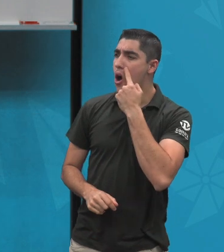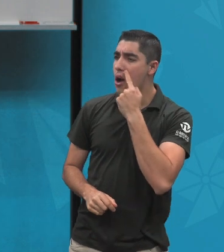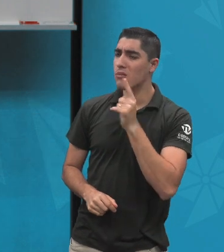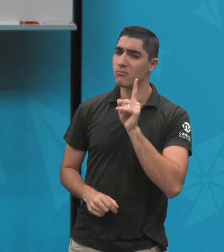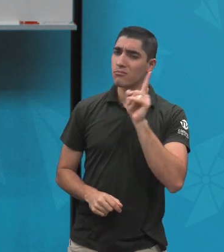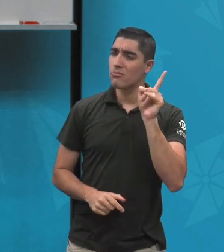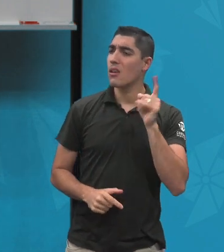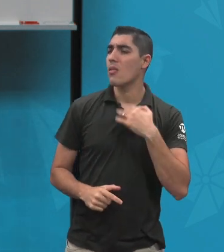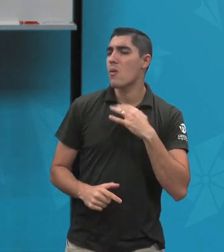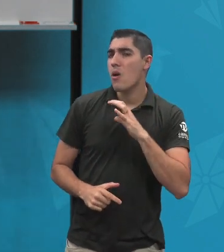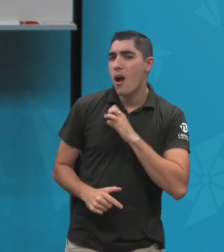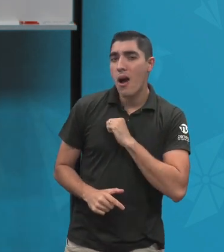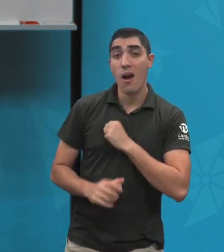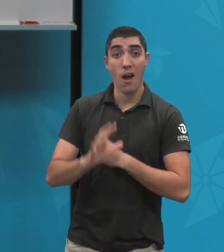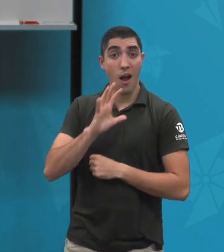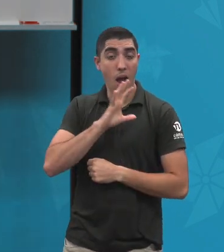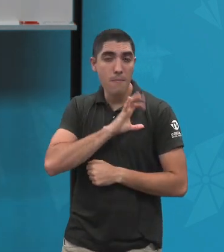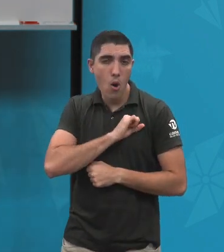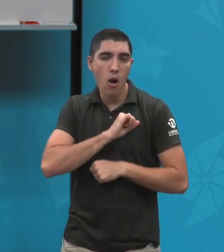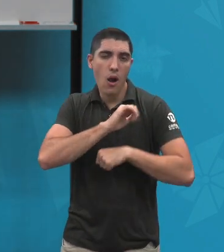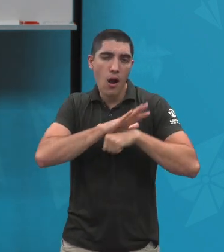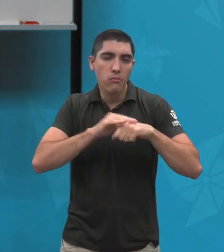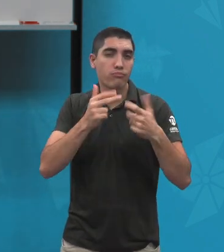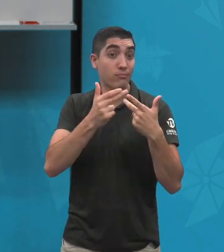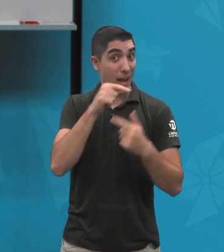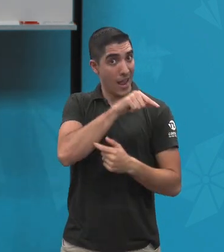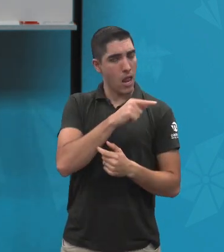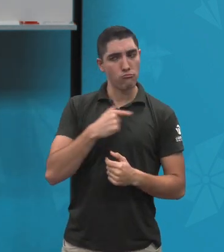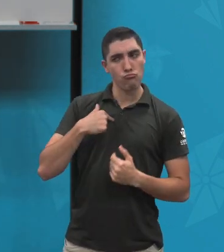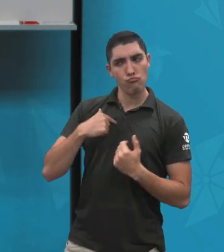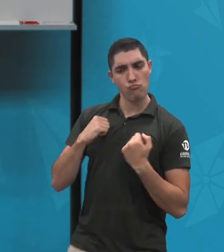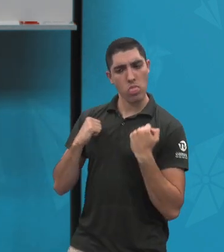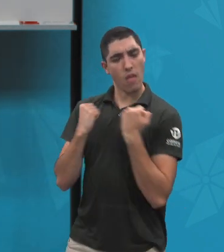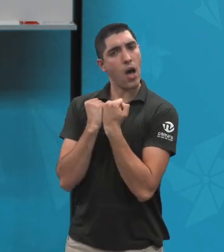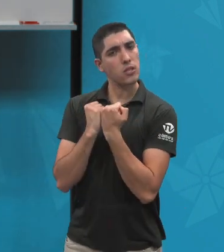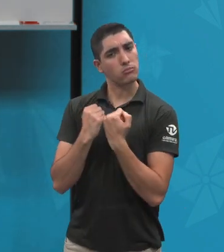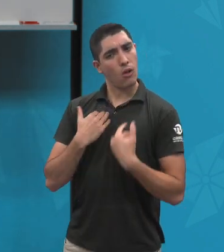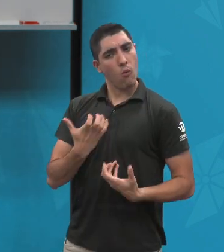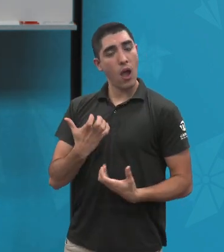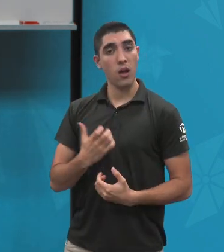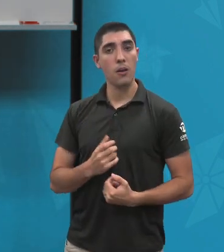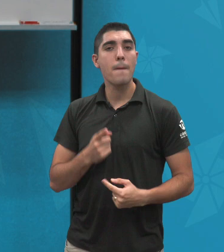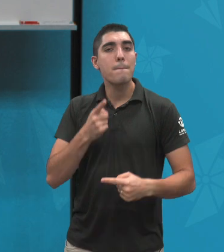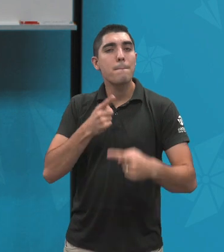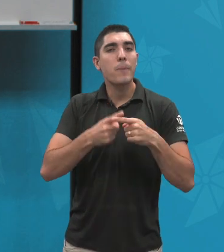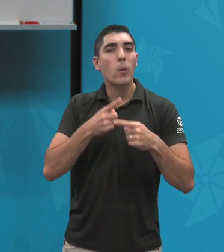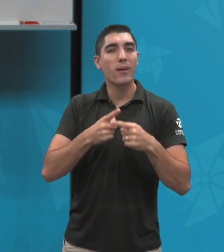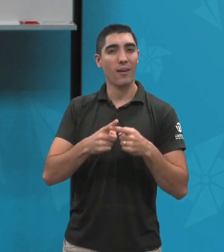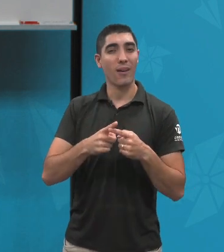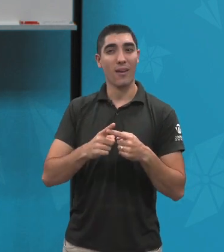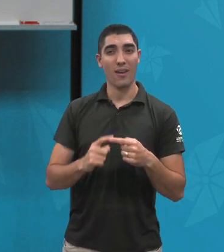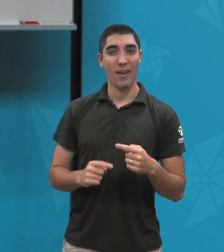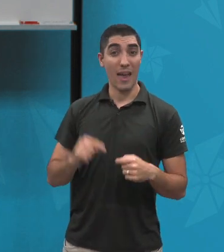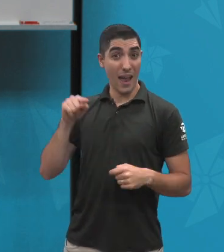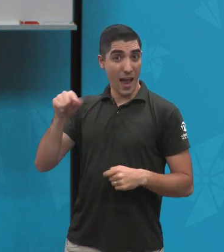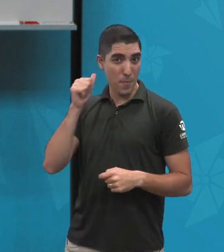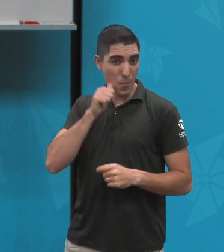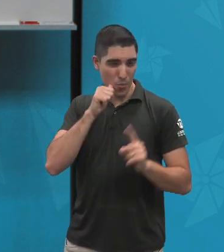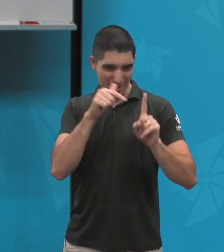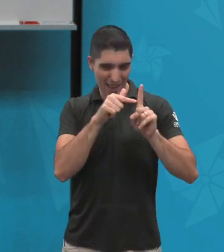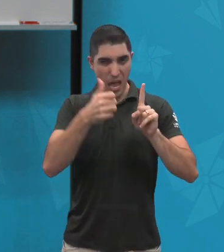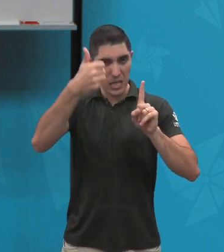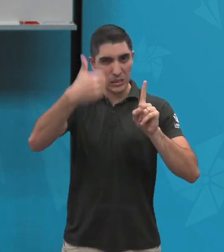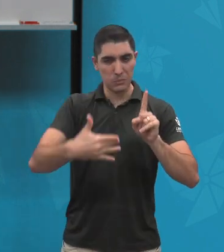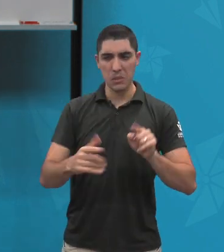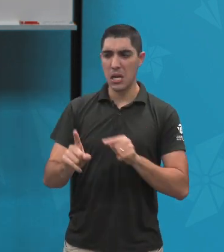aquele amor. Ela fala sobre a maneira como o pai se referia a esse funcionário como um funcionário valoroso, mas